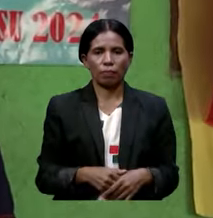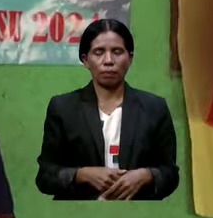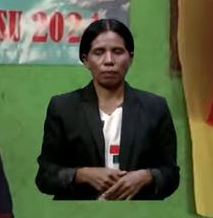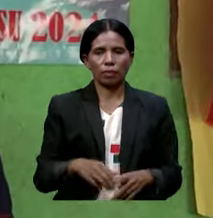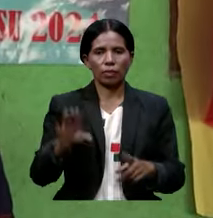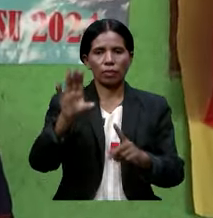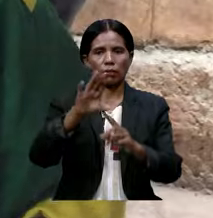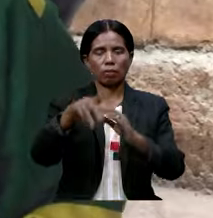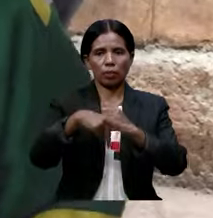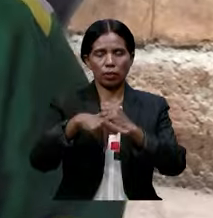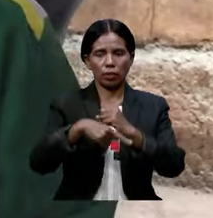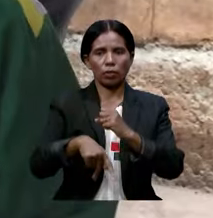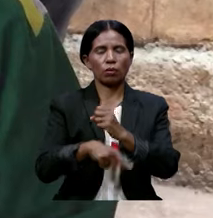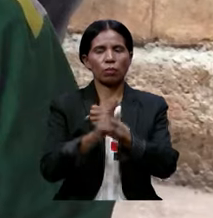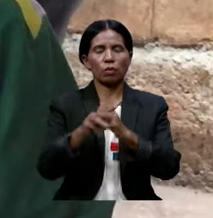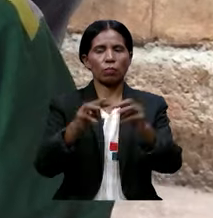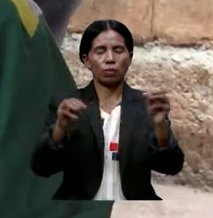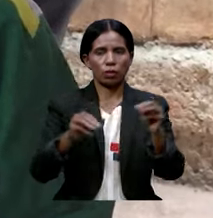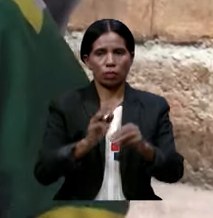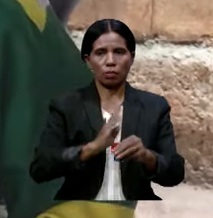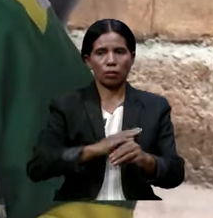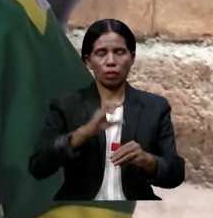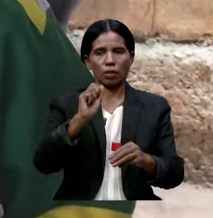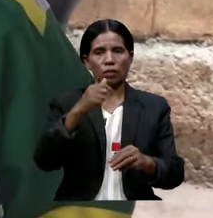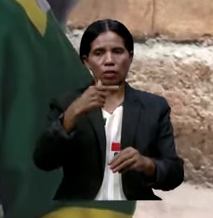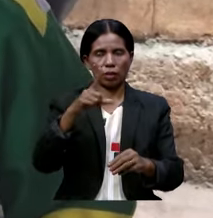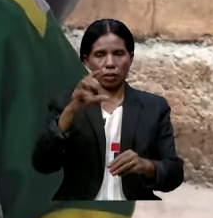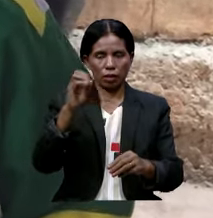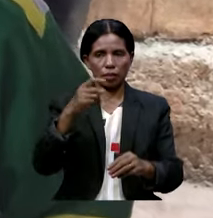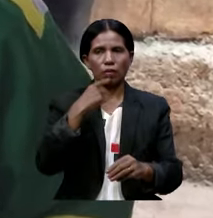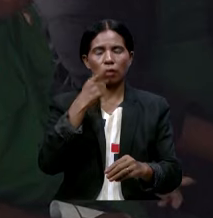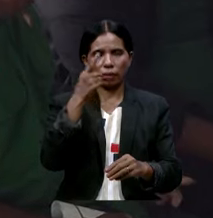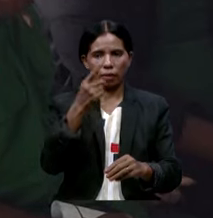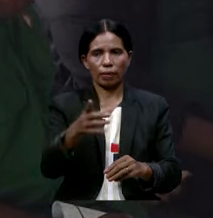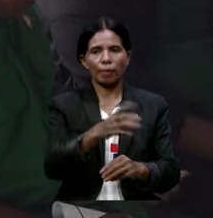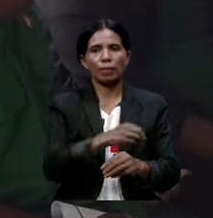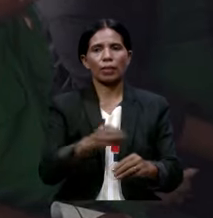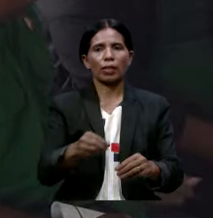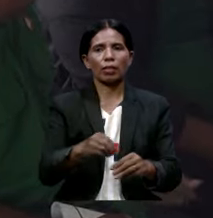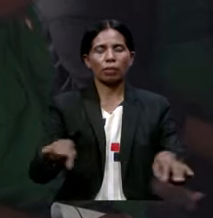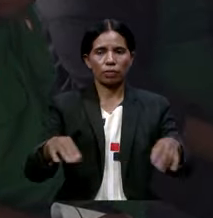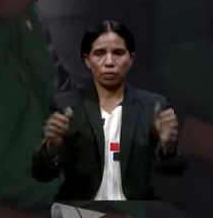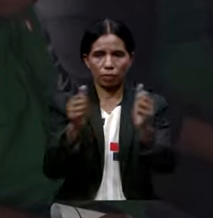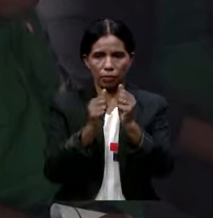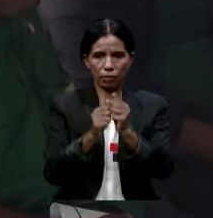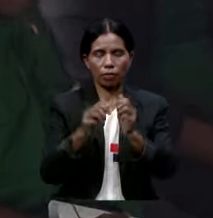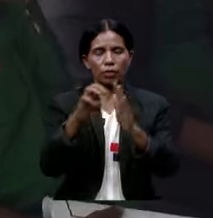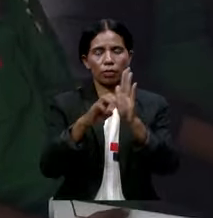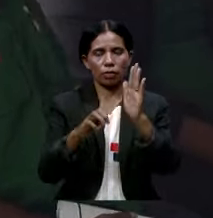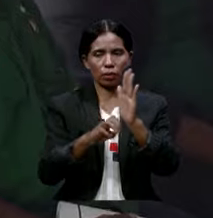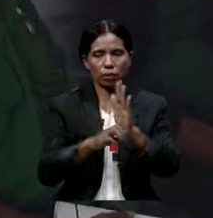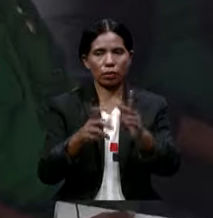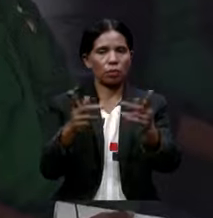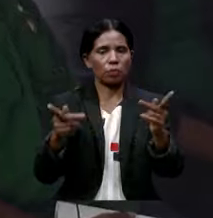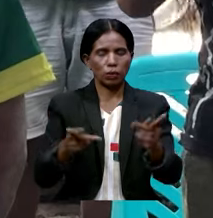Coordenador Partido Kunto, Município Baucau, Angelo Angelito Freitas Correia HTT, nia parte se serviço a mutu com estrutura posto